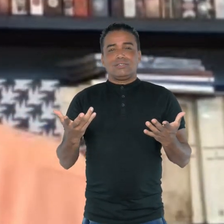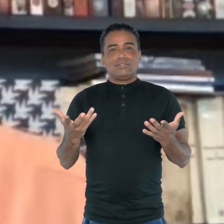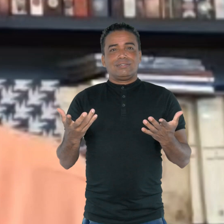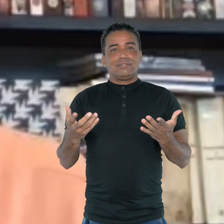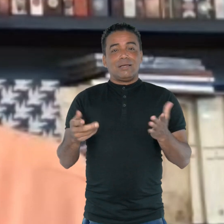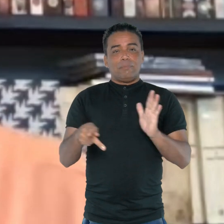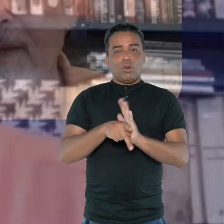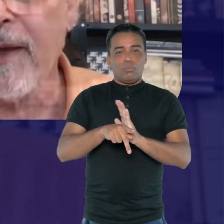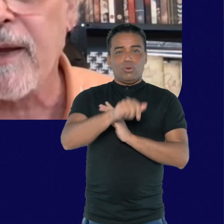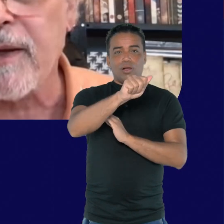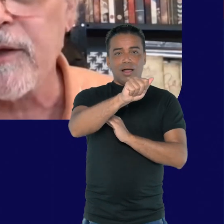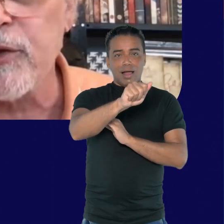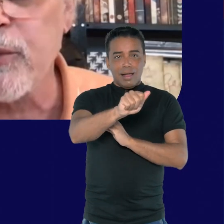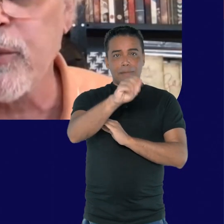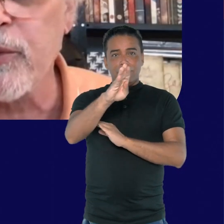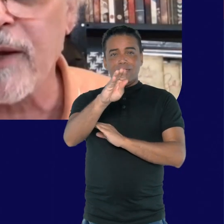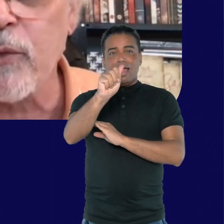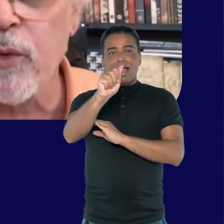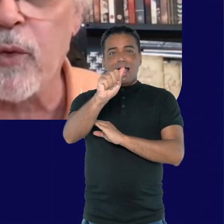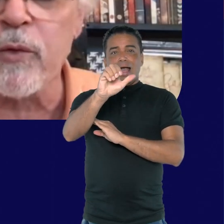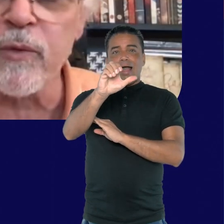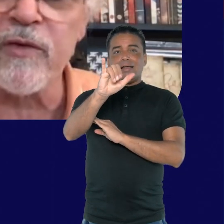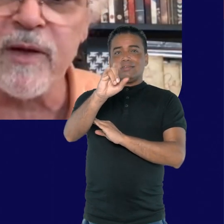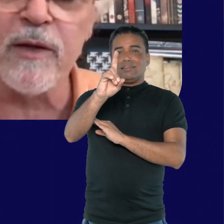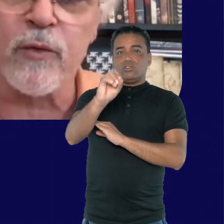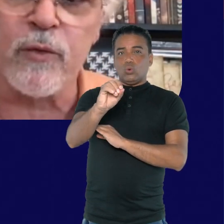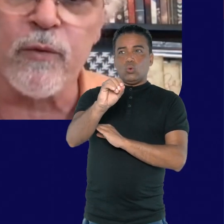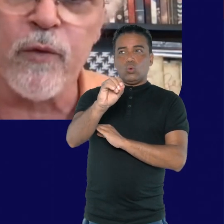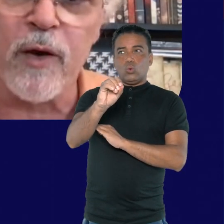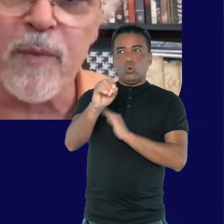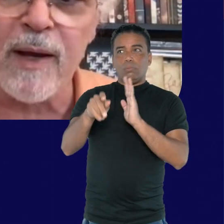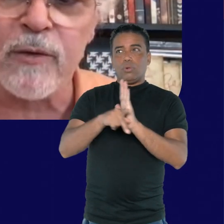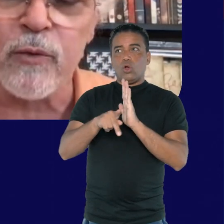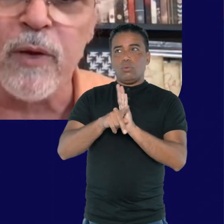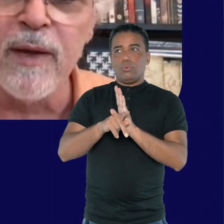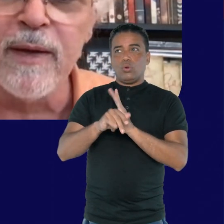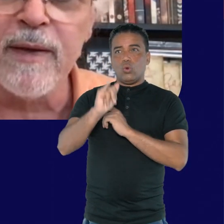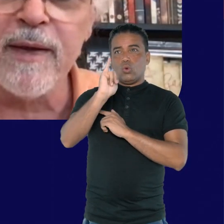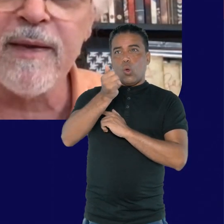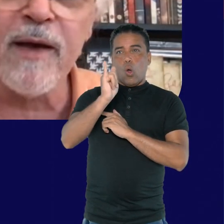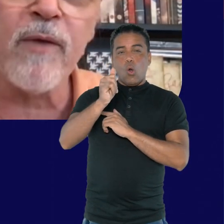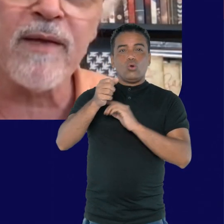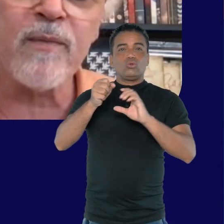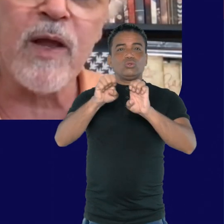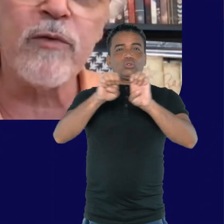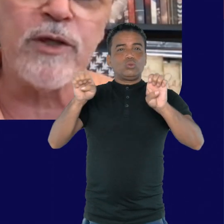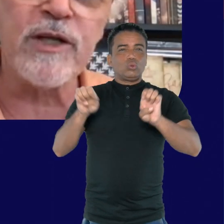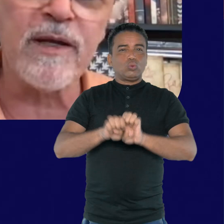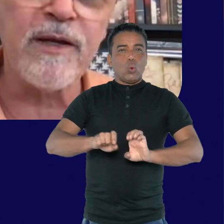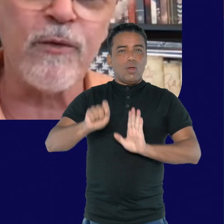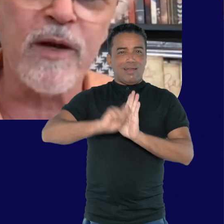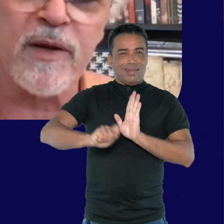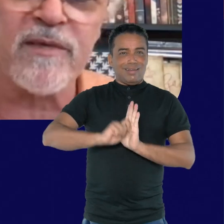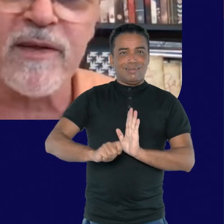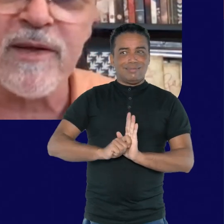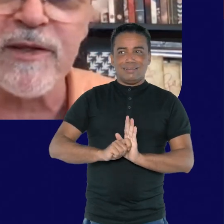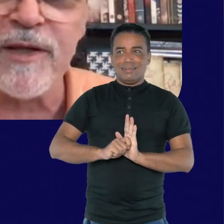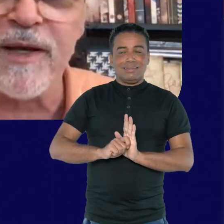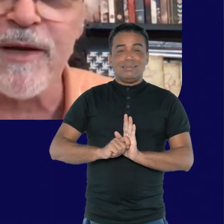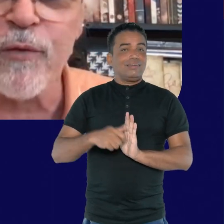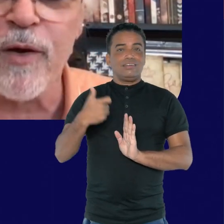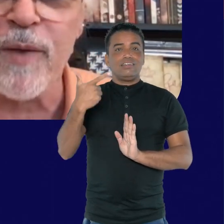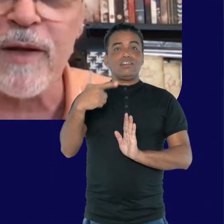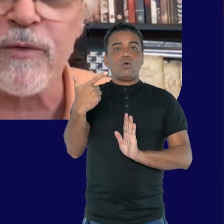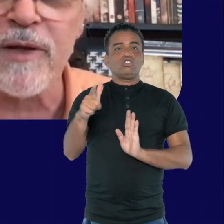ab ácido e, além de tudo, era um conto escrito num formato que não tinha nenhum